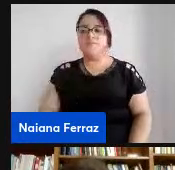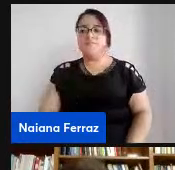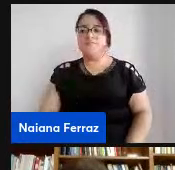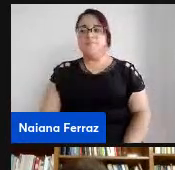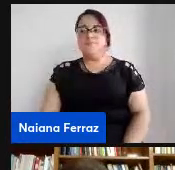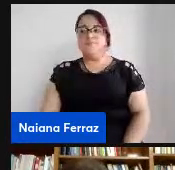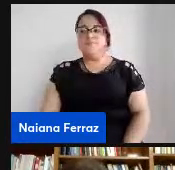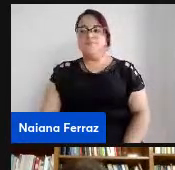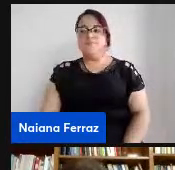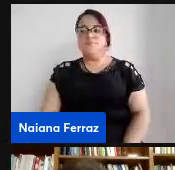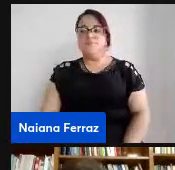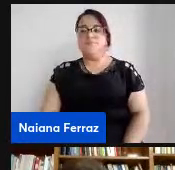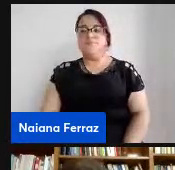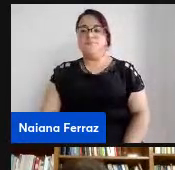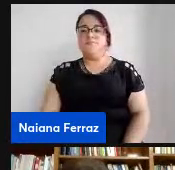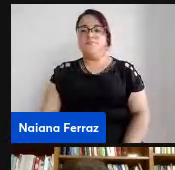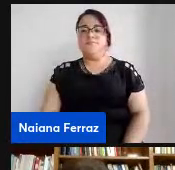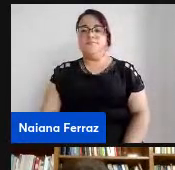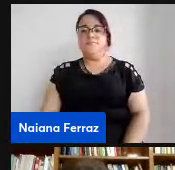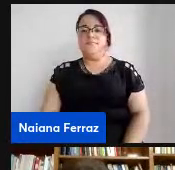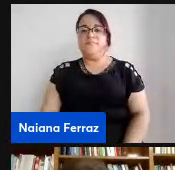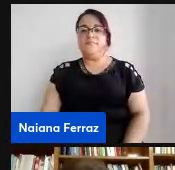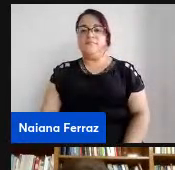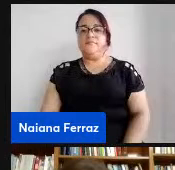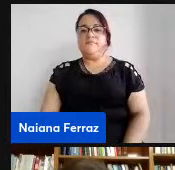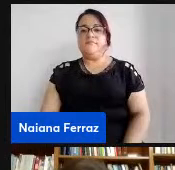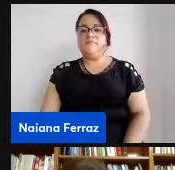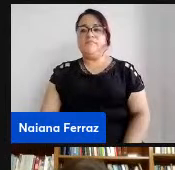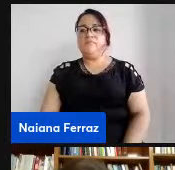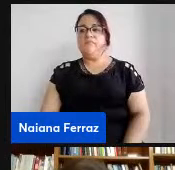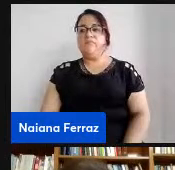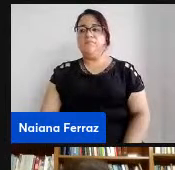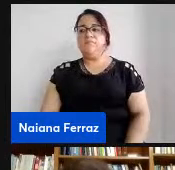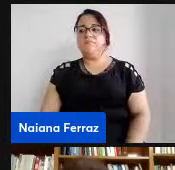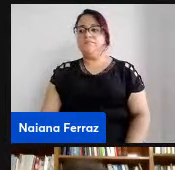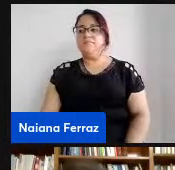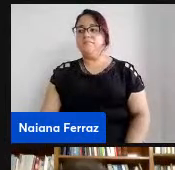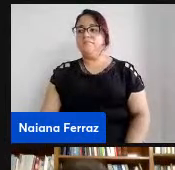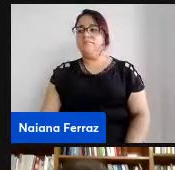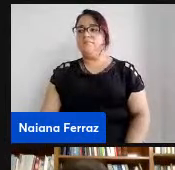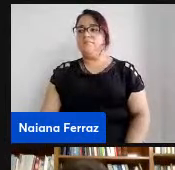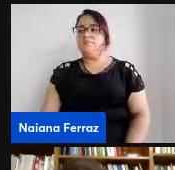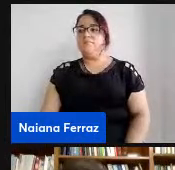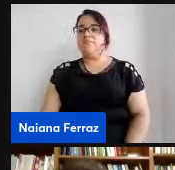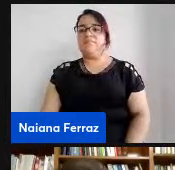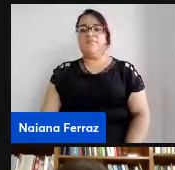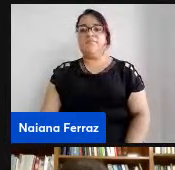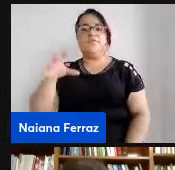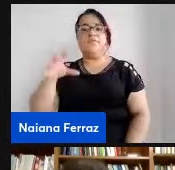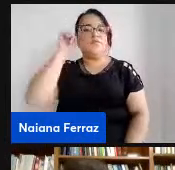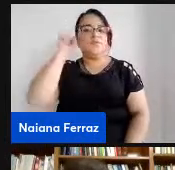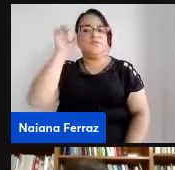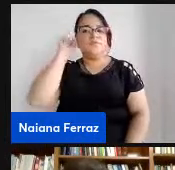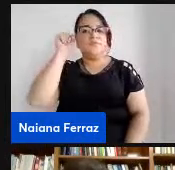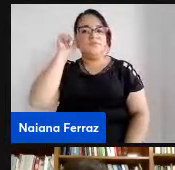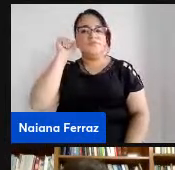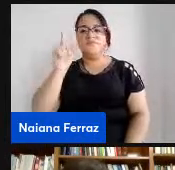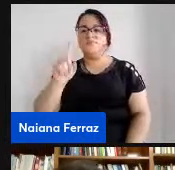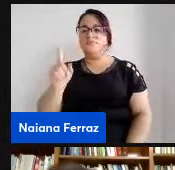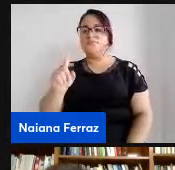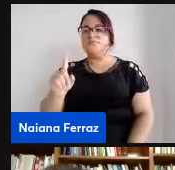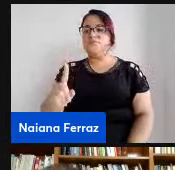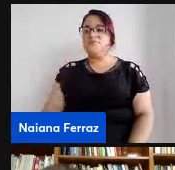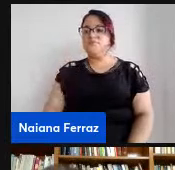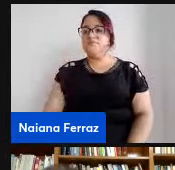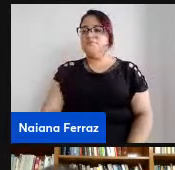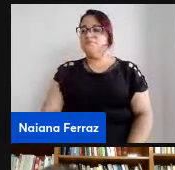Entrou o som? Sim, agora sim. Então tá. Bom dia a todos e a todas. Primeiramente, eu parabenizo a comissão organizadora,